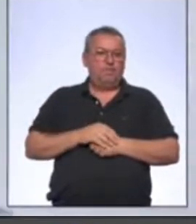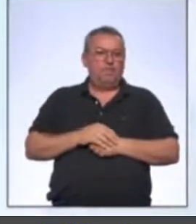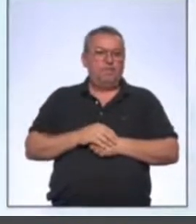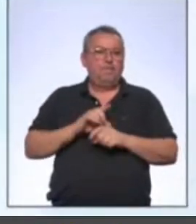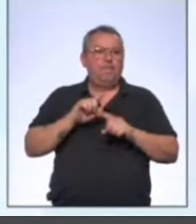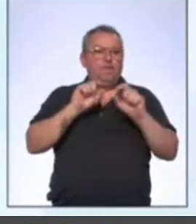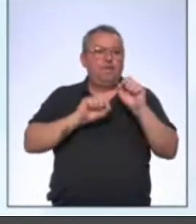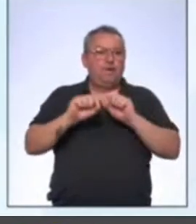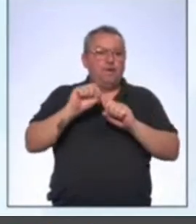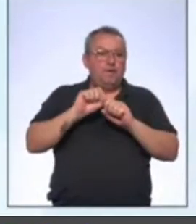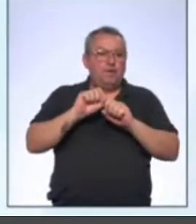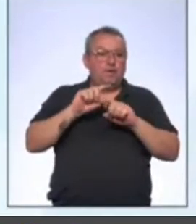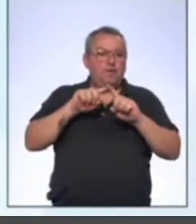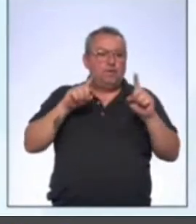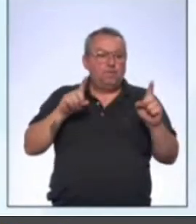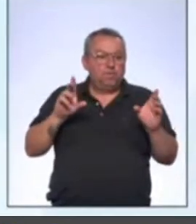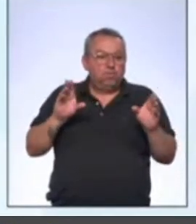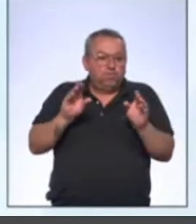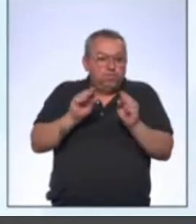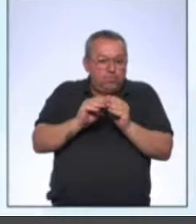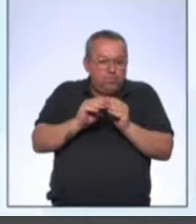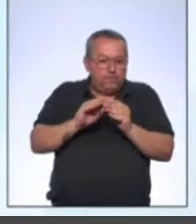Que é um outro texto curtinho,